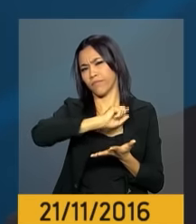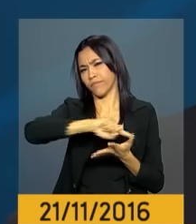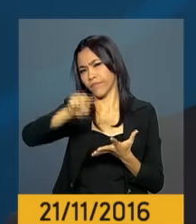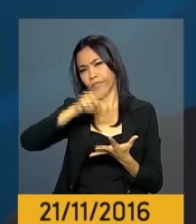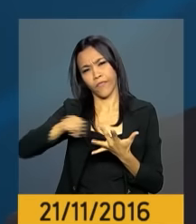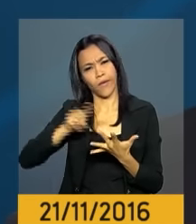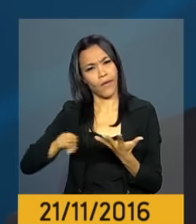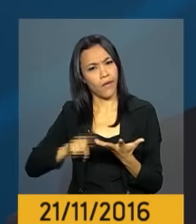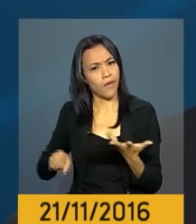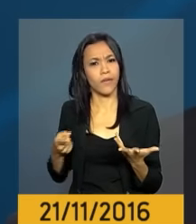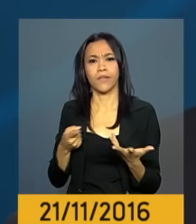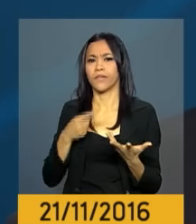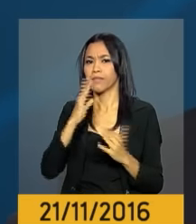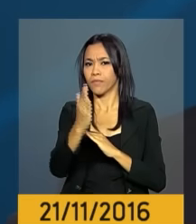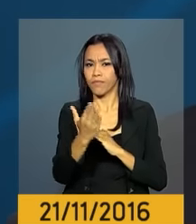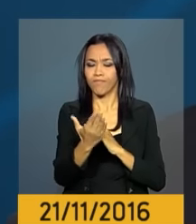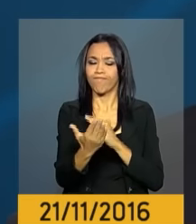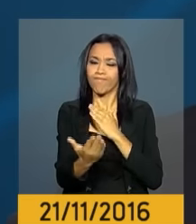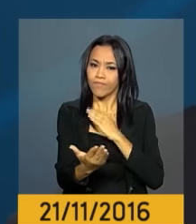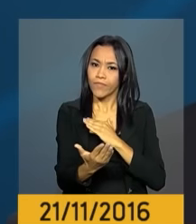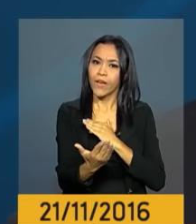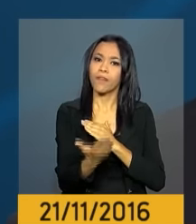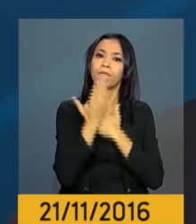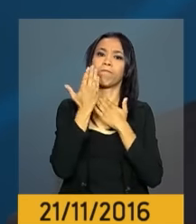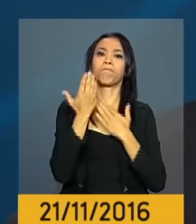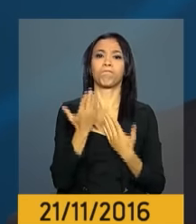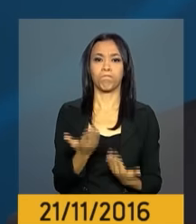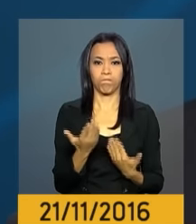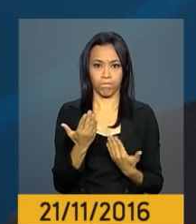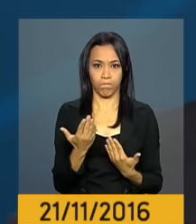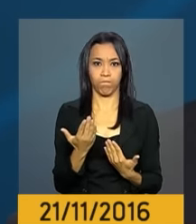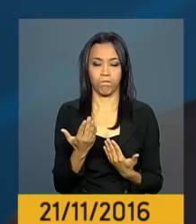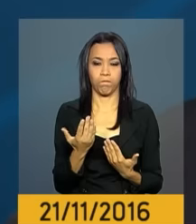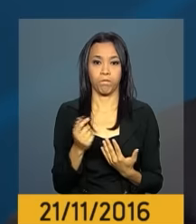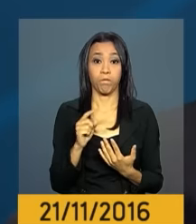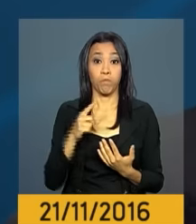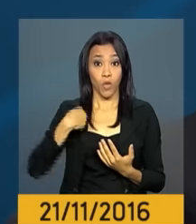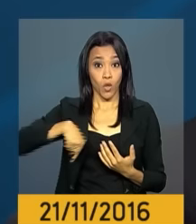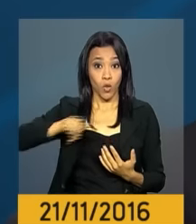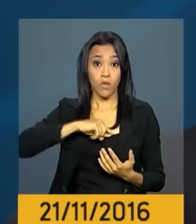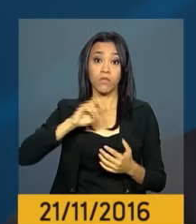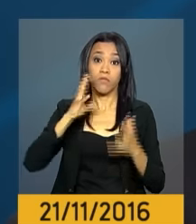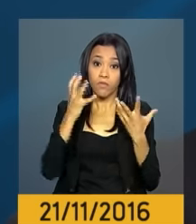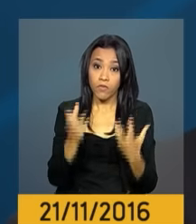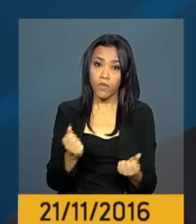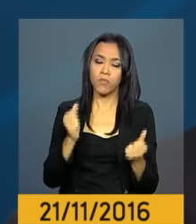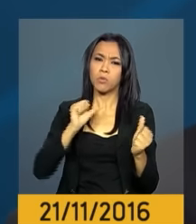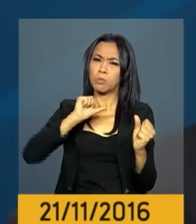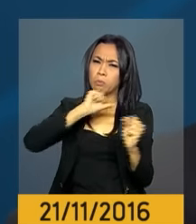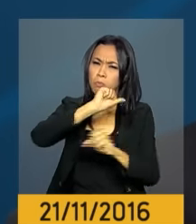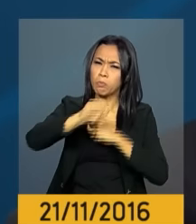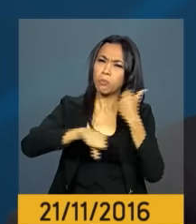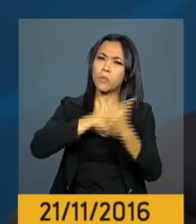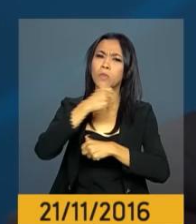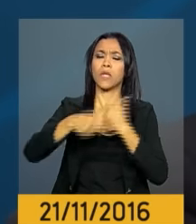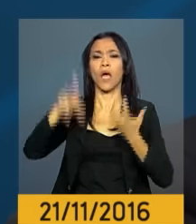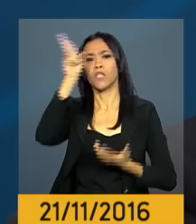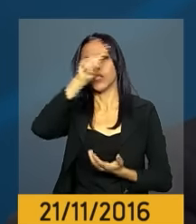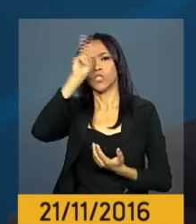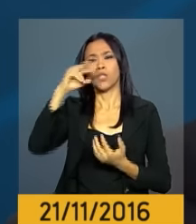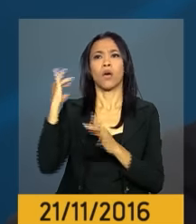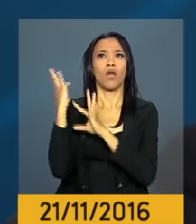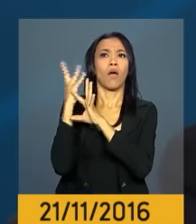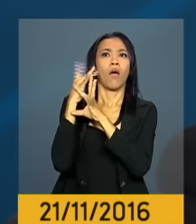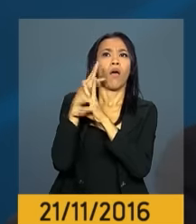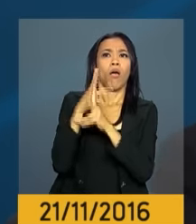são vários benefícios do teto de gastos. Nós vamos mudar a trajetória do gasto público, que